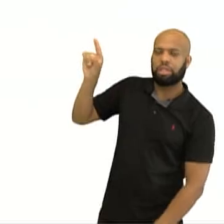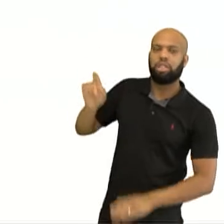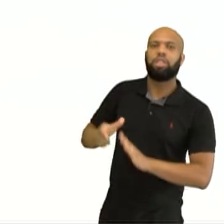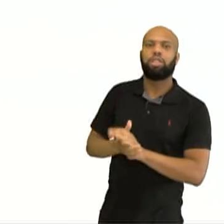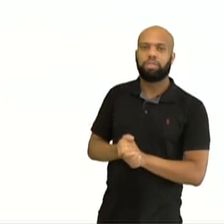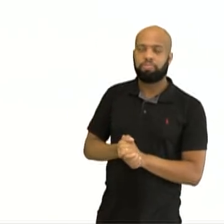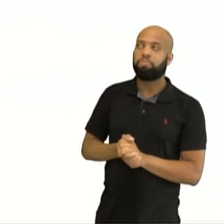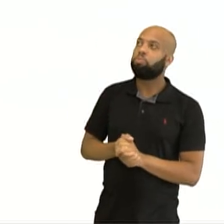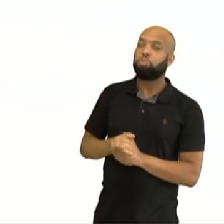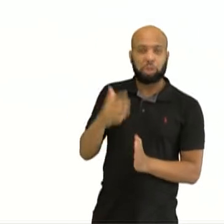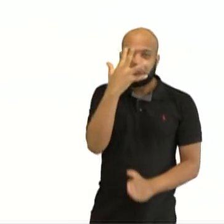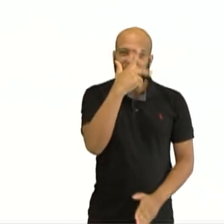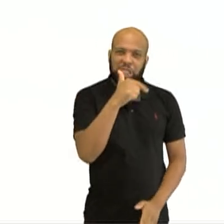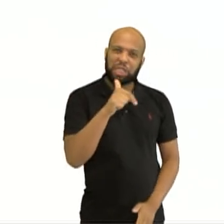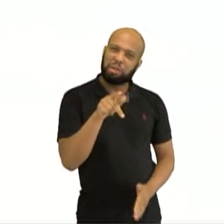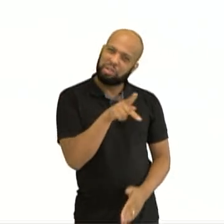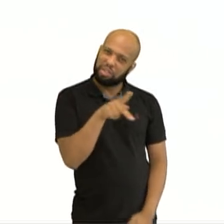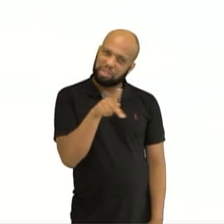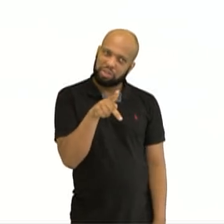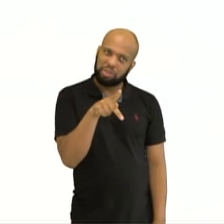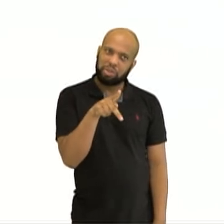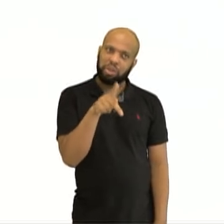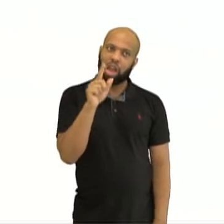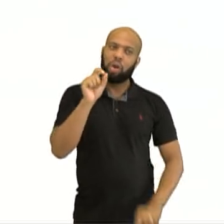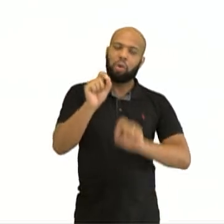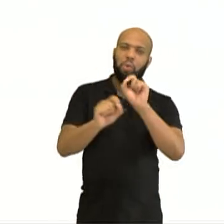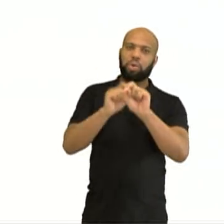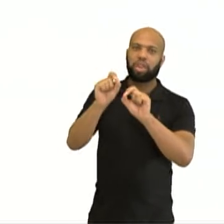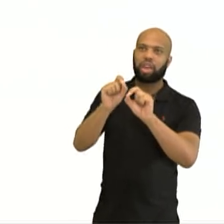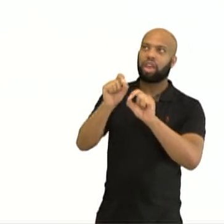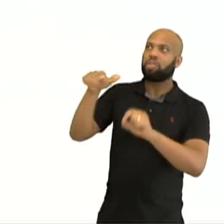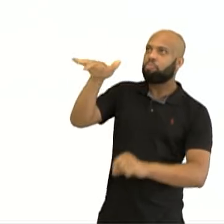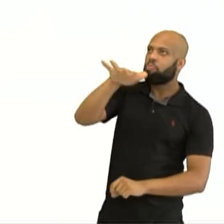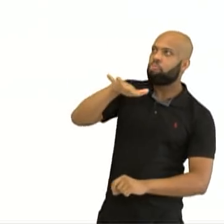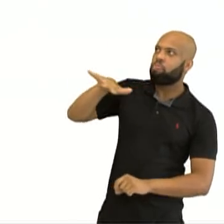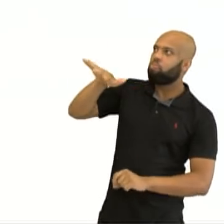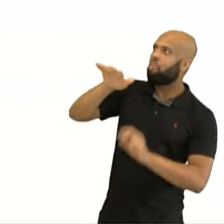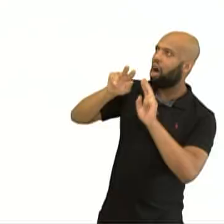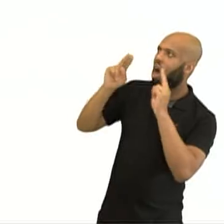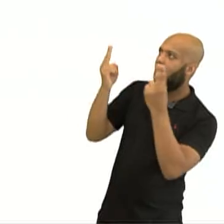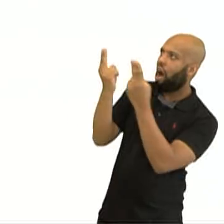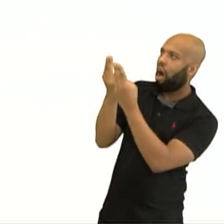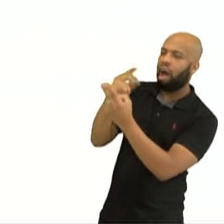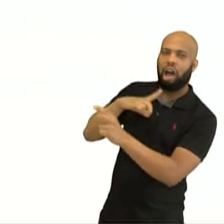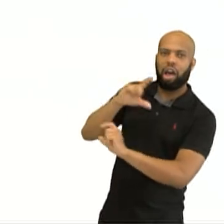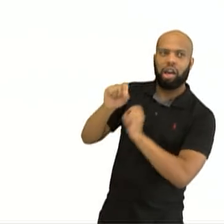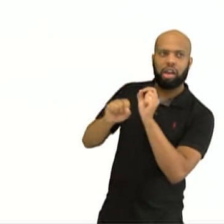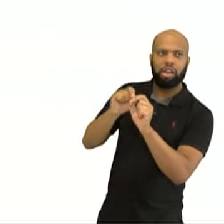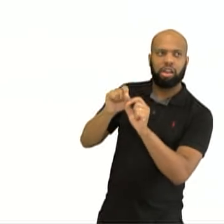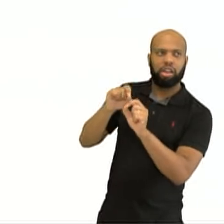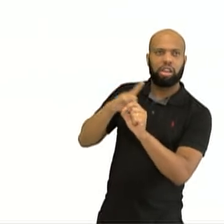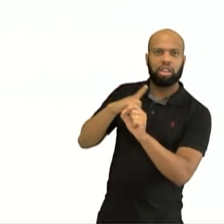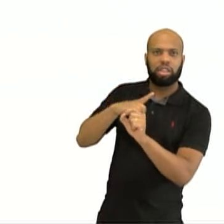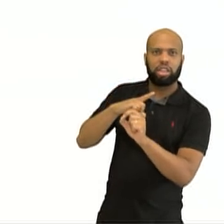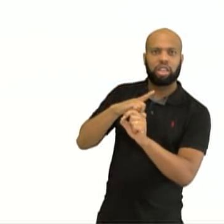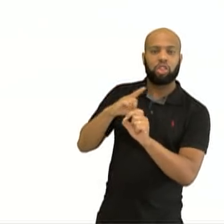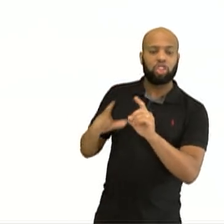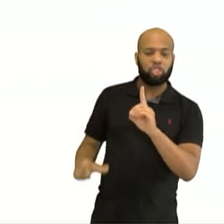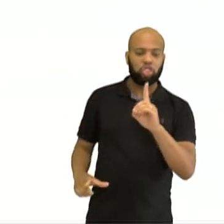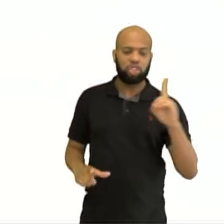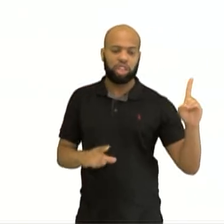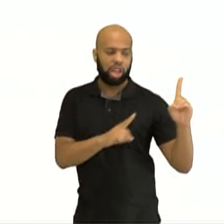Muito bonita, Fabiano. É o espaço. Eu vejo lá no lado direito, parece a